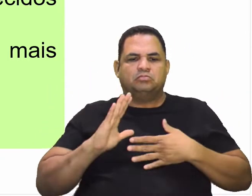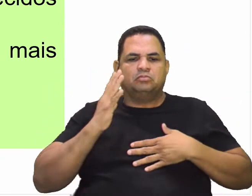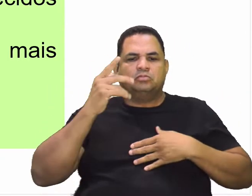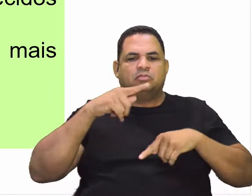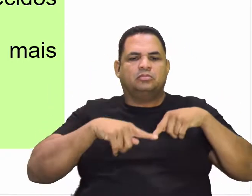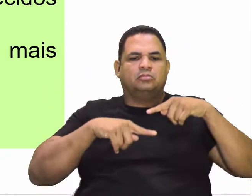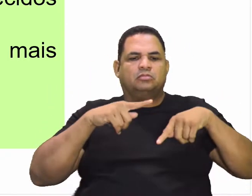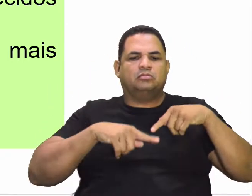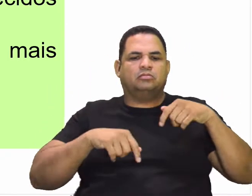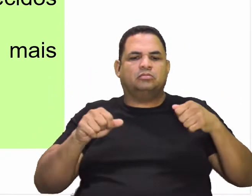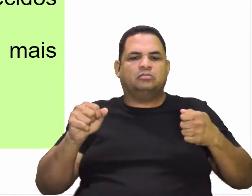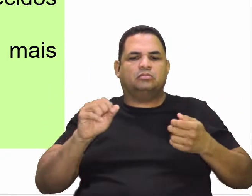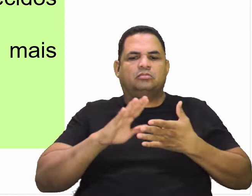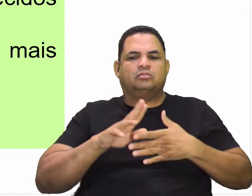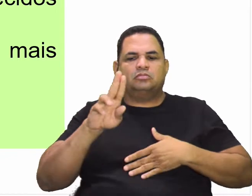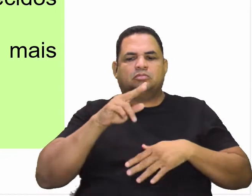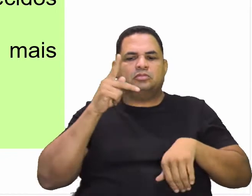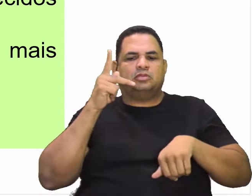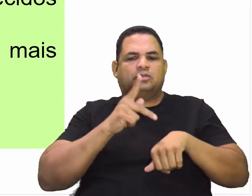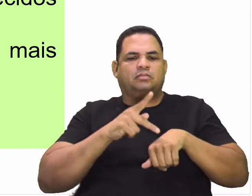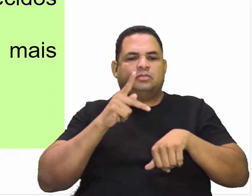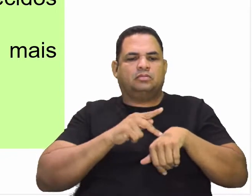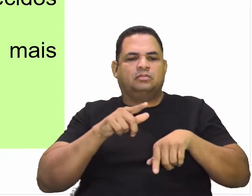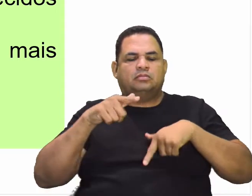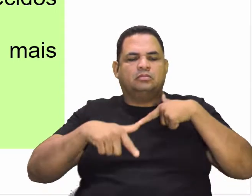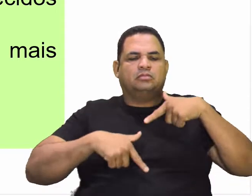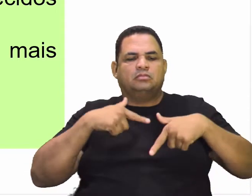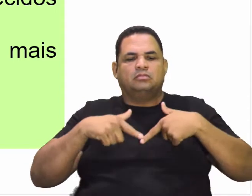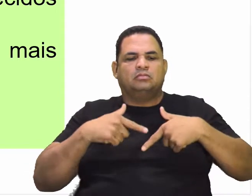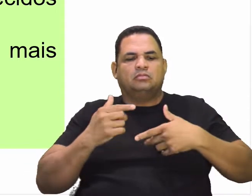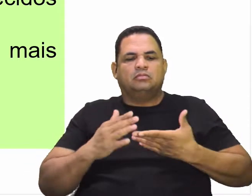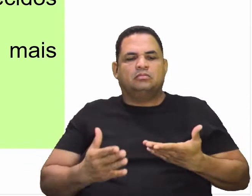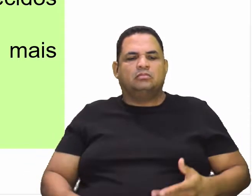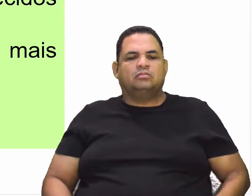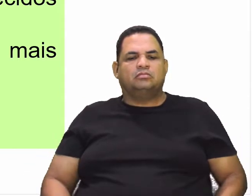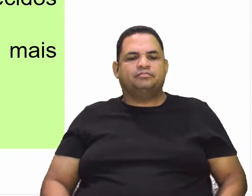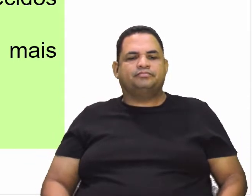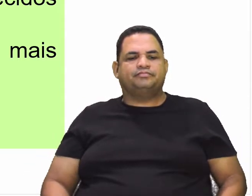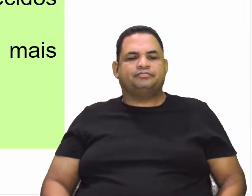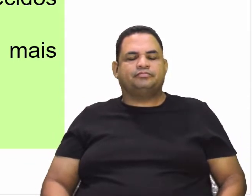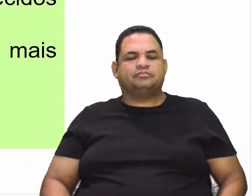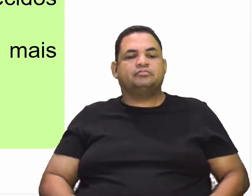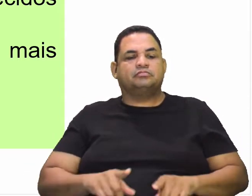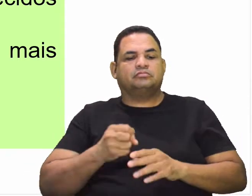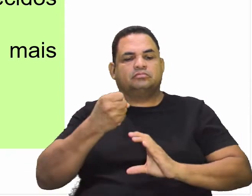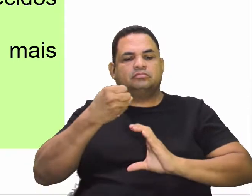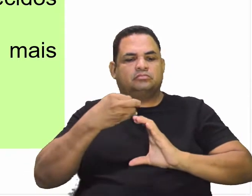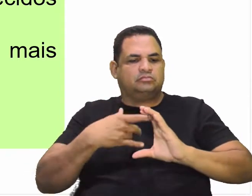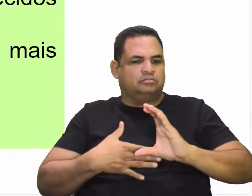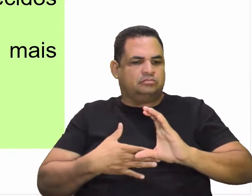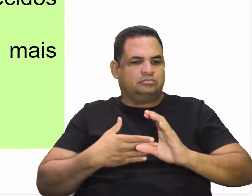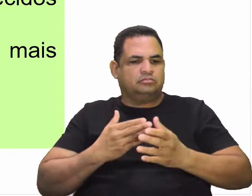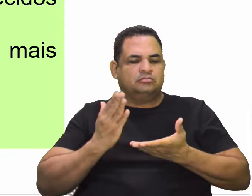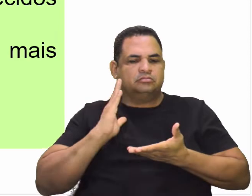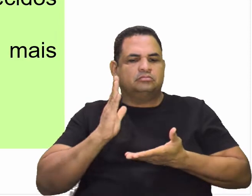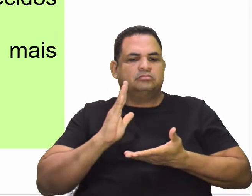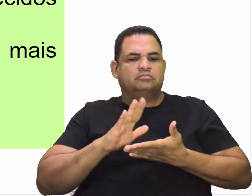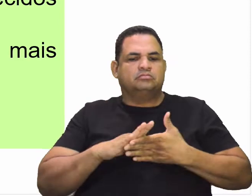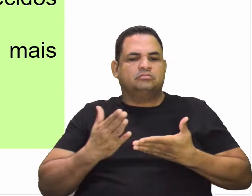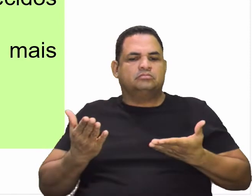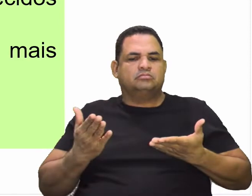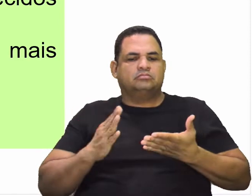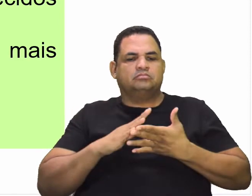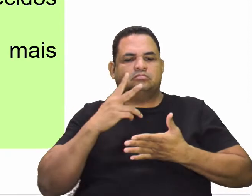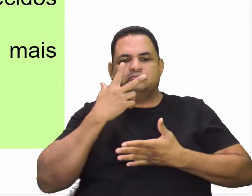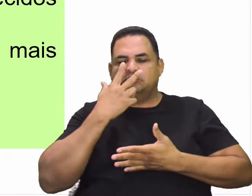Capaz de fabricar utensílios de pedras mais trabalhados. E uma característica, gente. Aqui já é uma característica